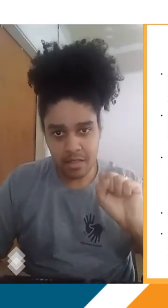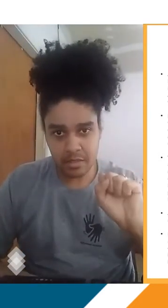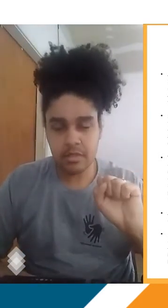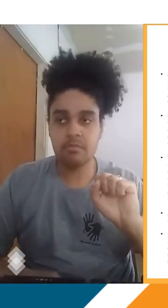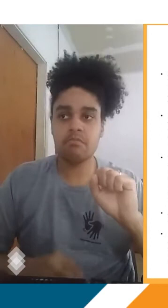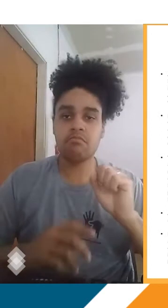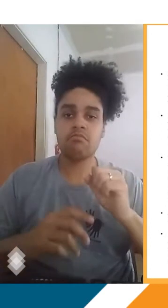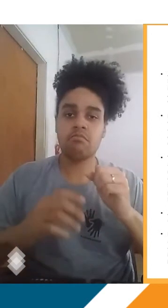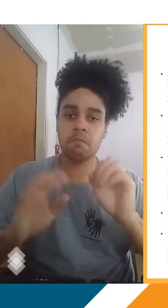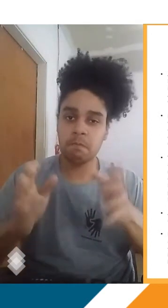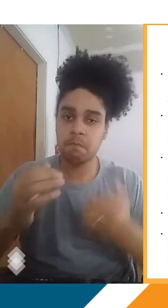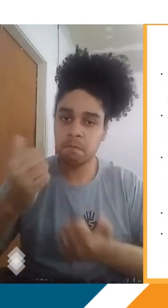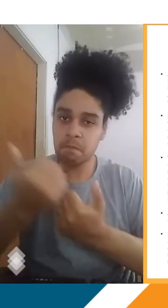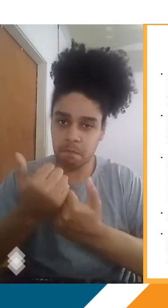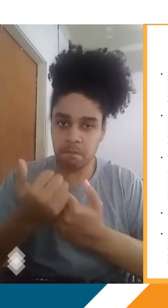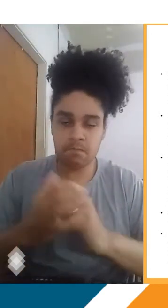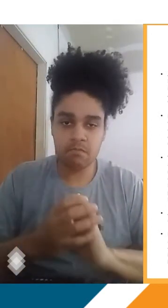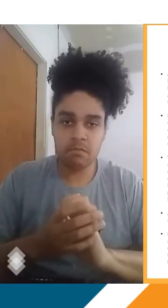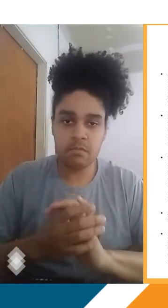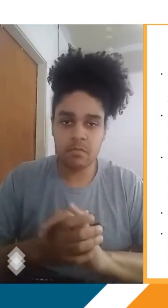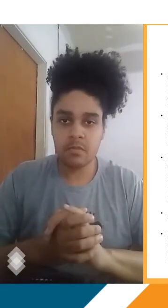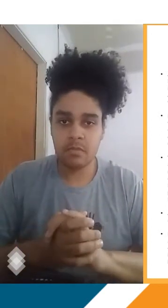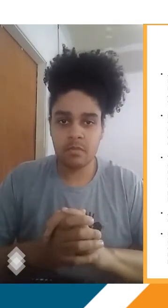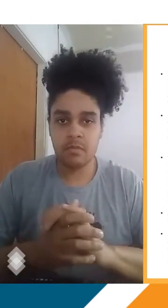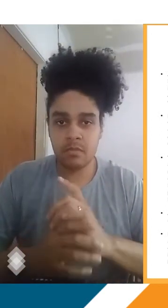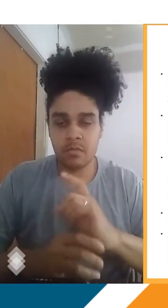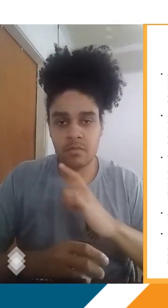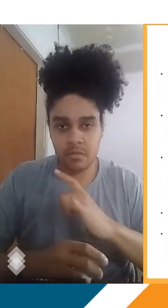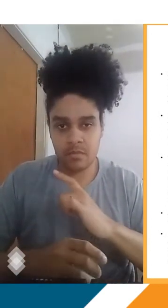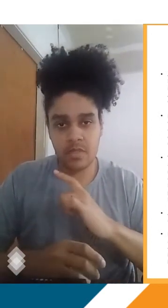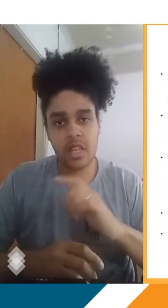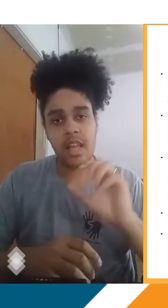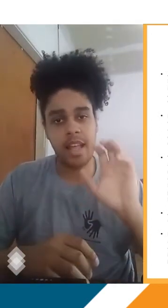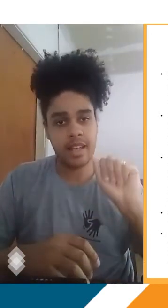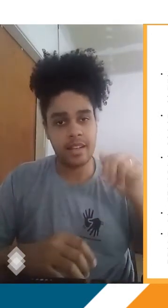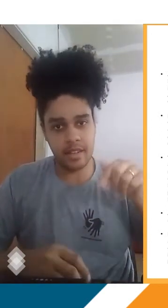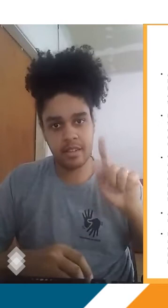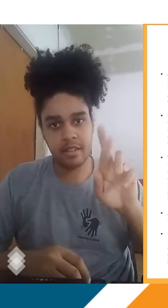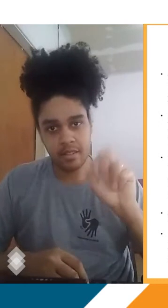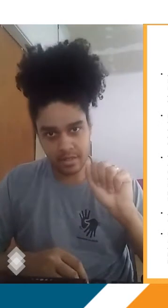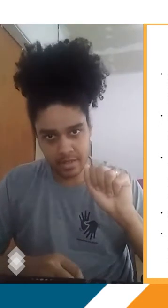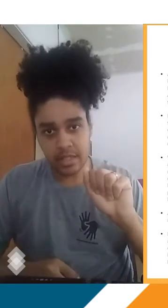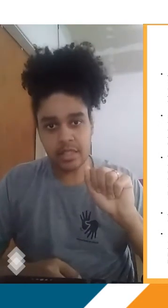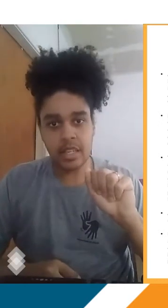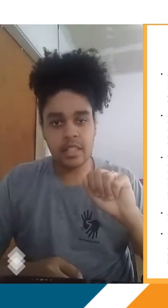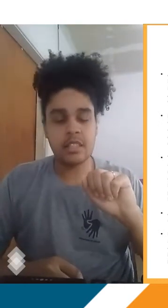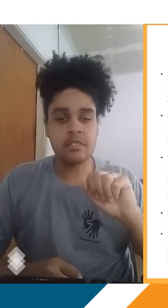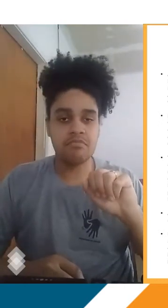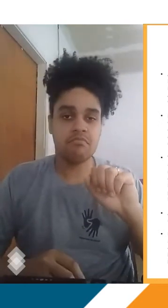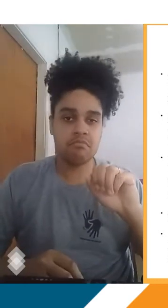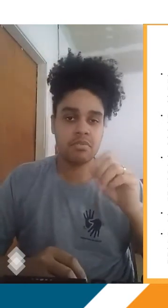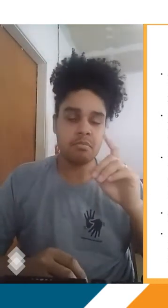atender refinarias de empresas da empresa. Central Nuclear de Angra dos Reis, subsidiária da Netlo